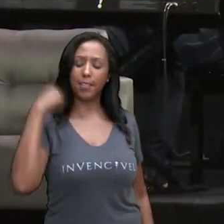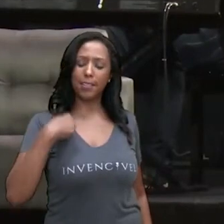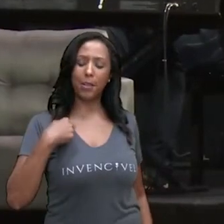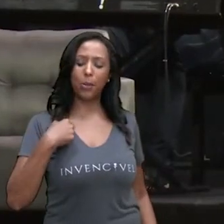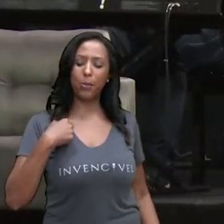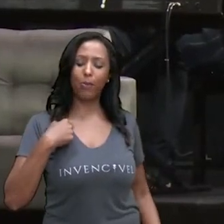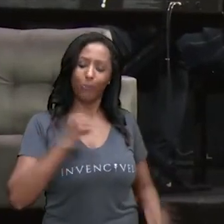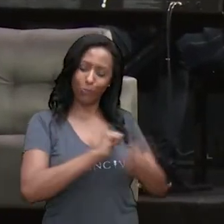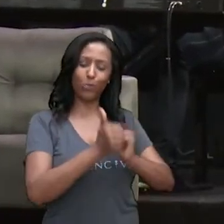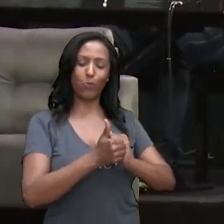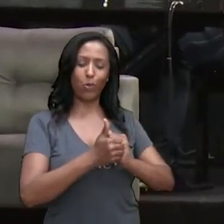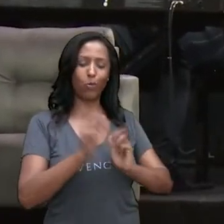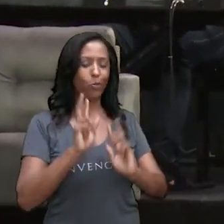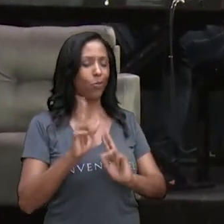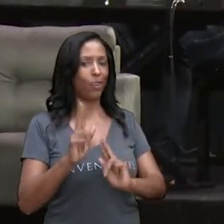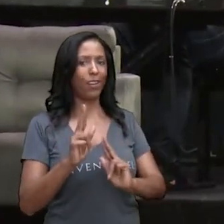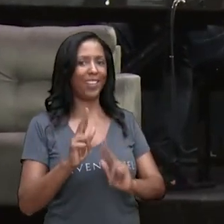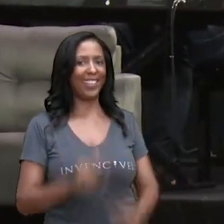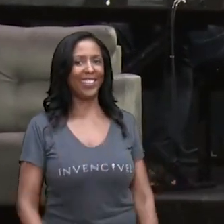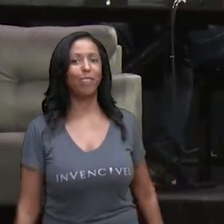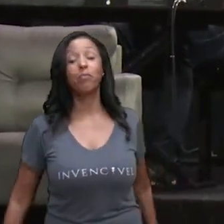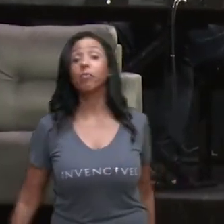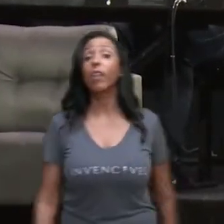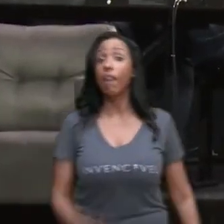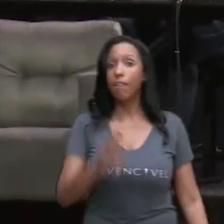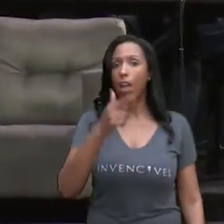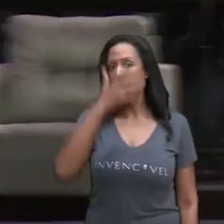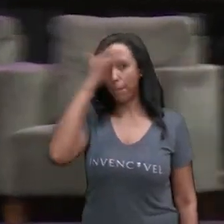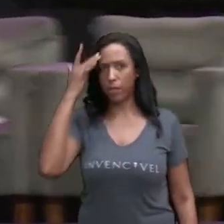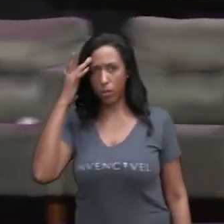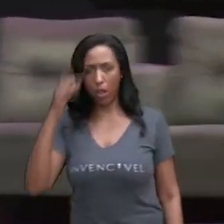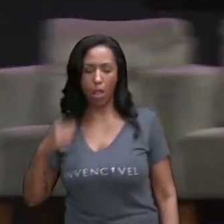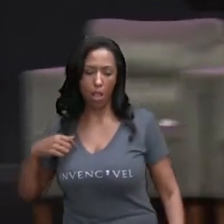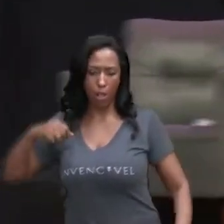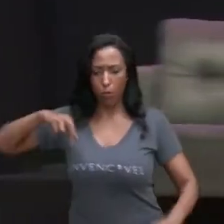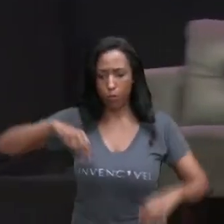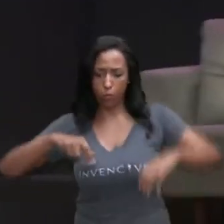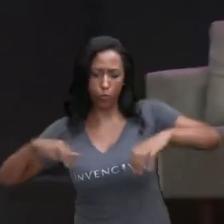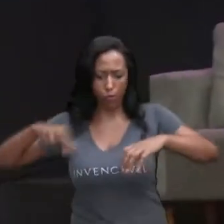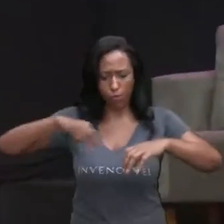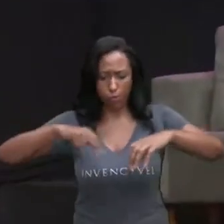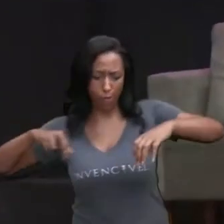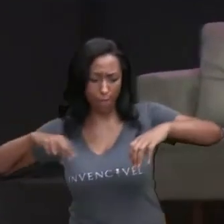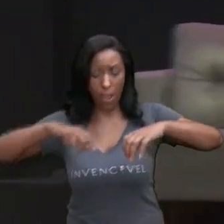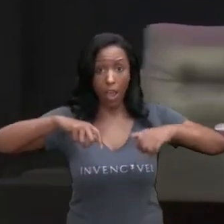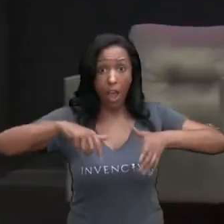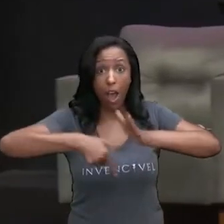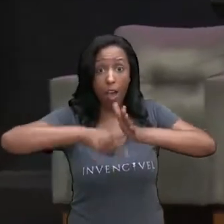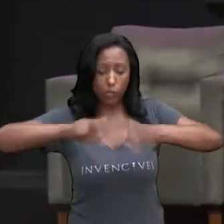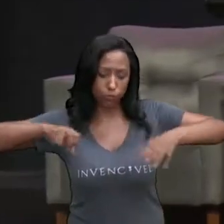Quando ele vai tocar a bola para fazer o gol, vem alguém e dá um soco na cara dele.